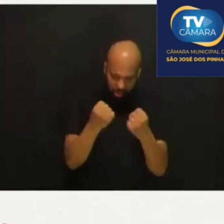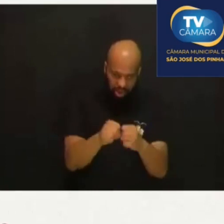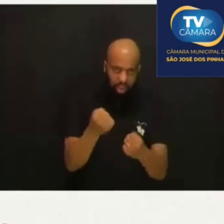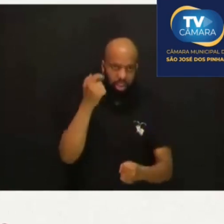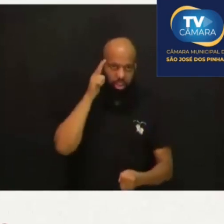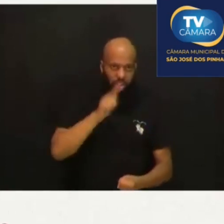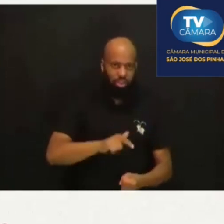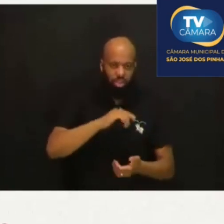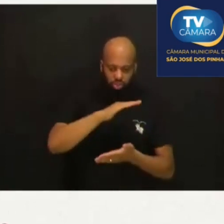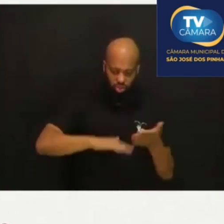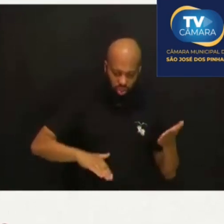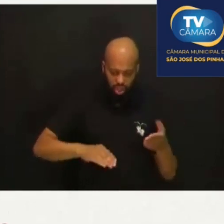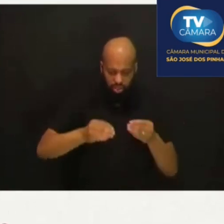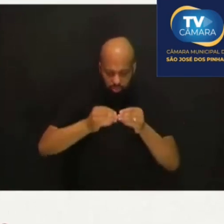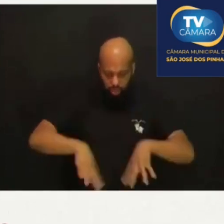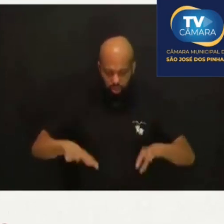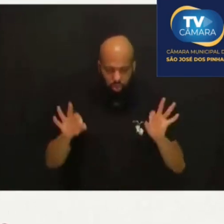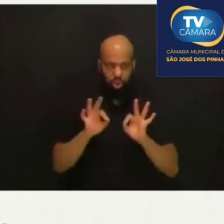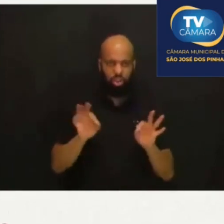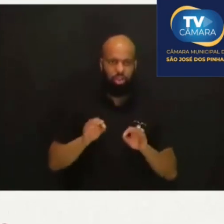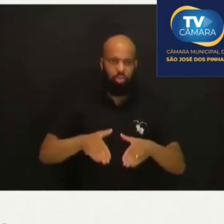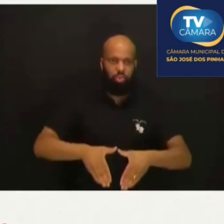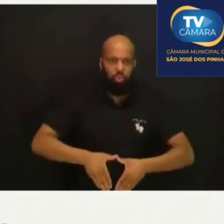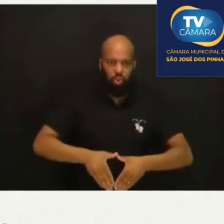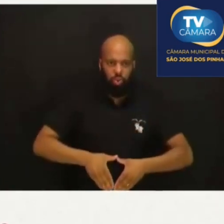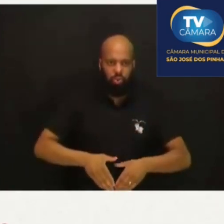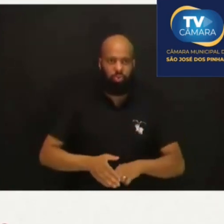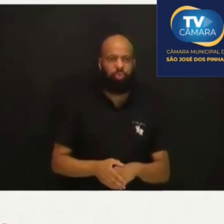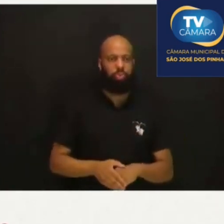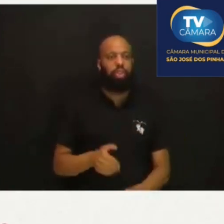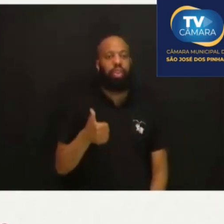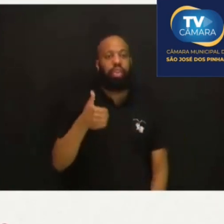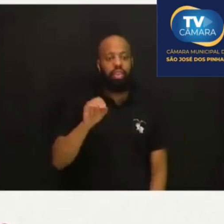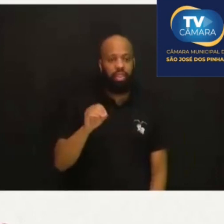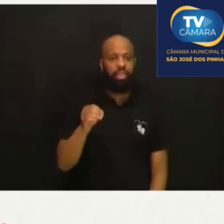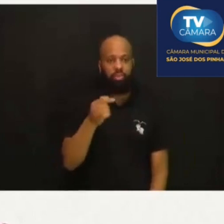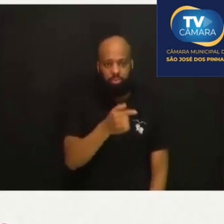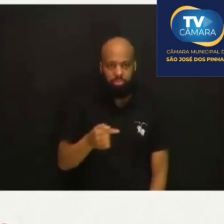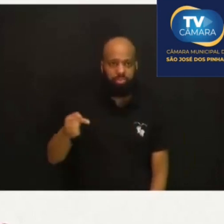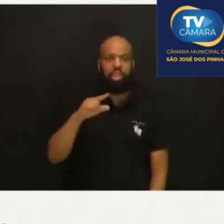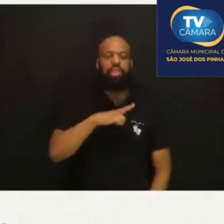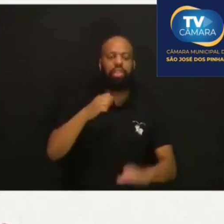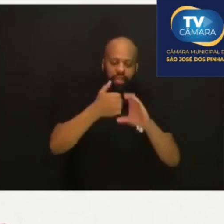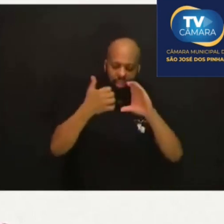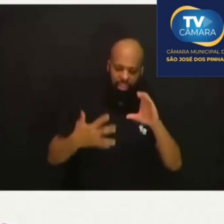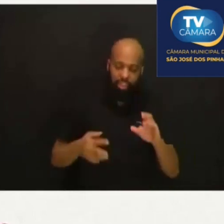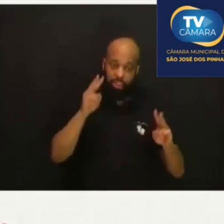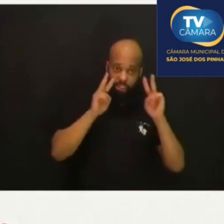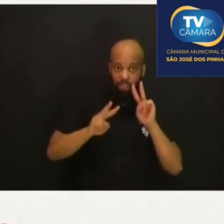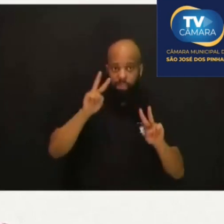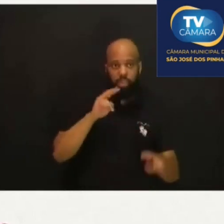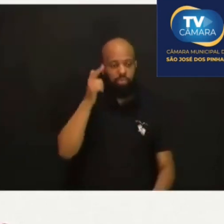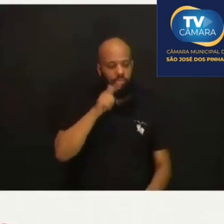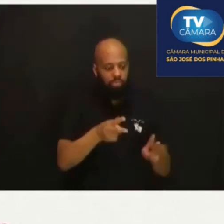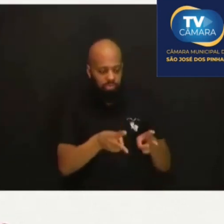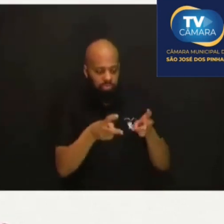sair sem prejudicar esse útero. Na 10ª semana já começa a haver características visualmente, realmente